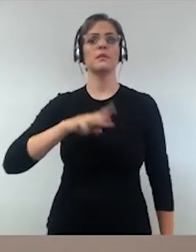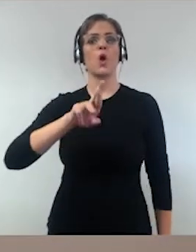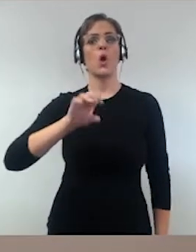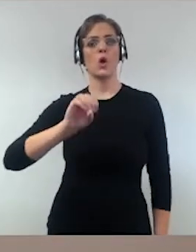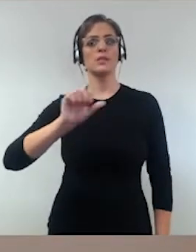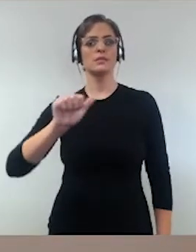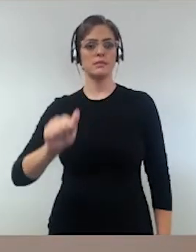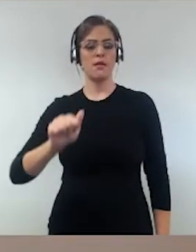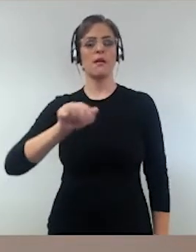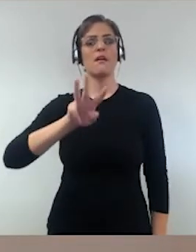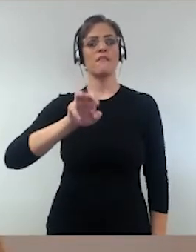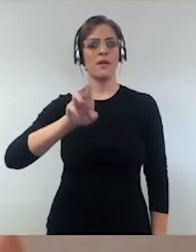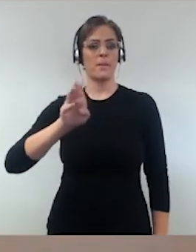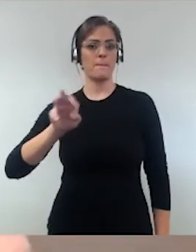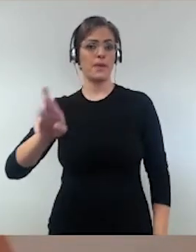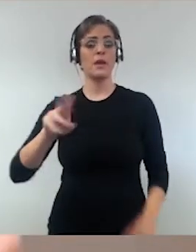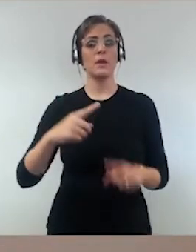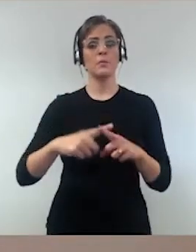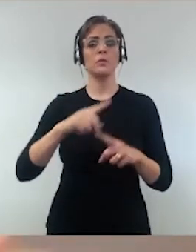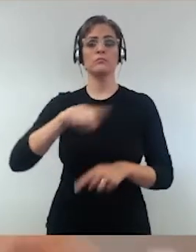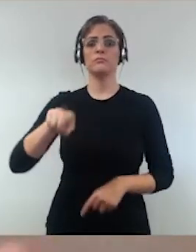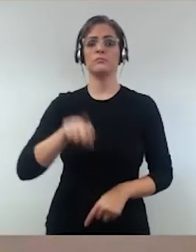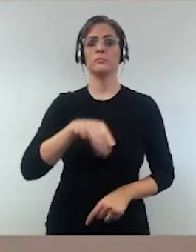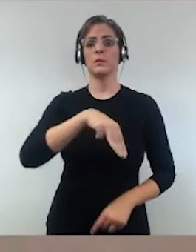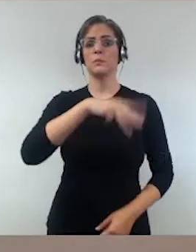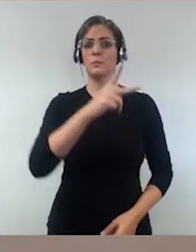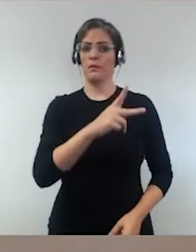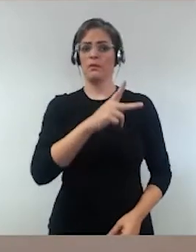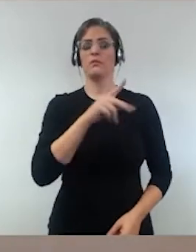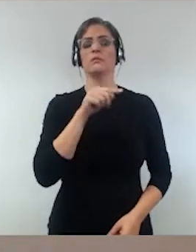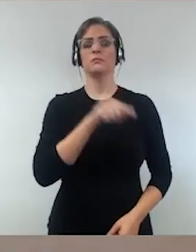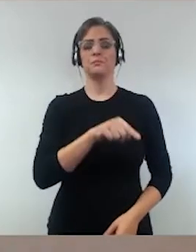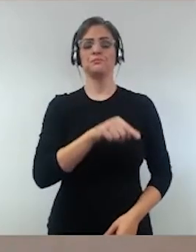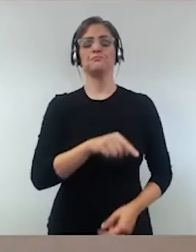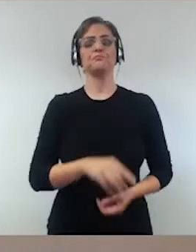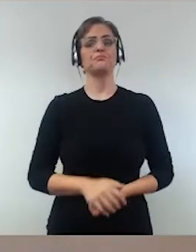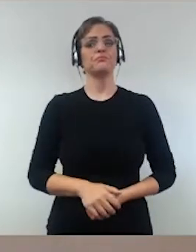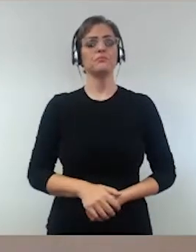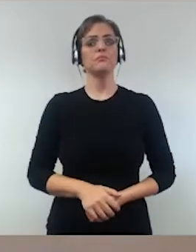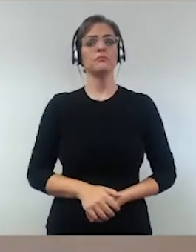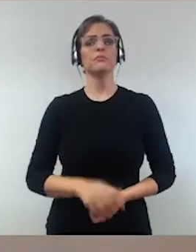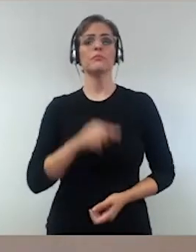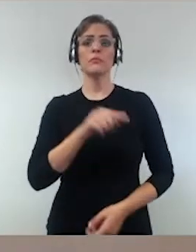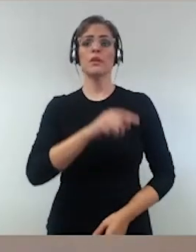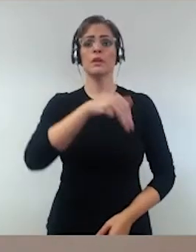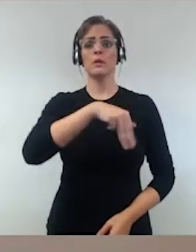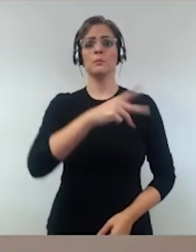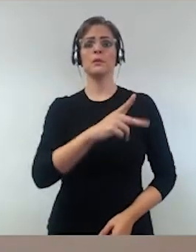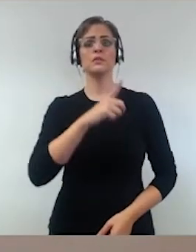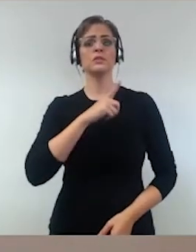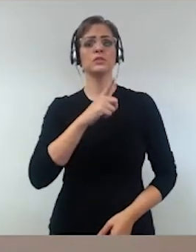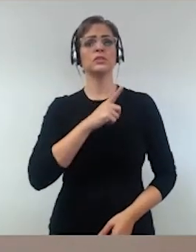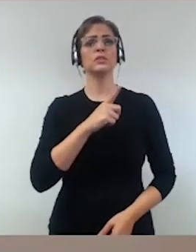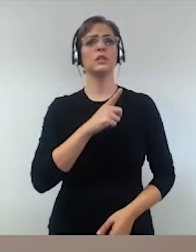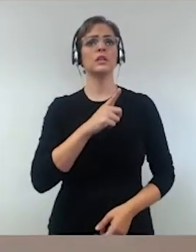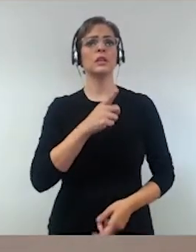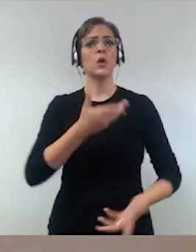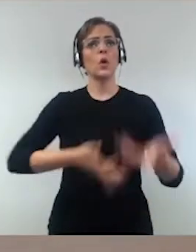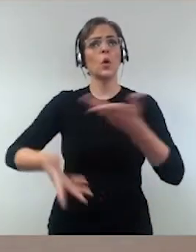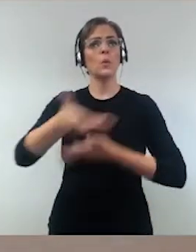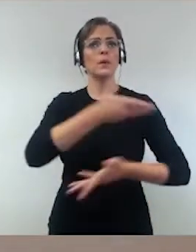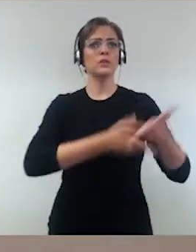que suspendia a eficácia da medida provisória, que compartilhava diversos dados, que determinava